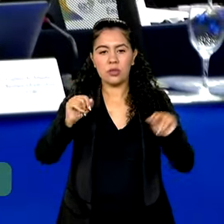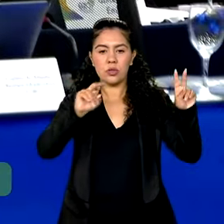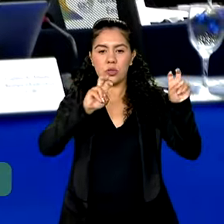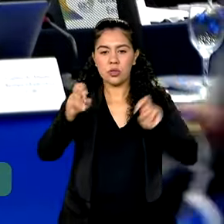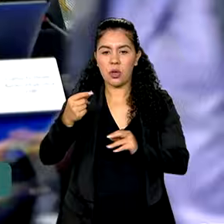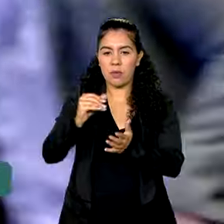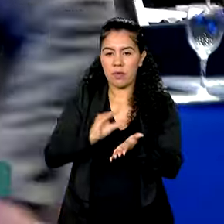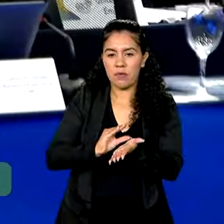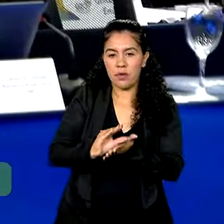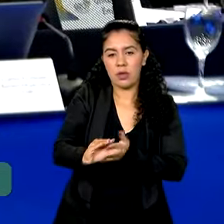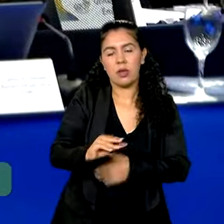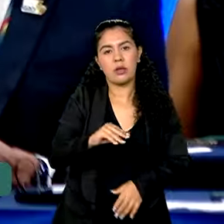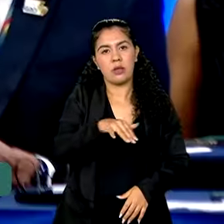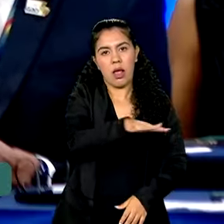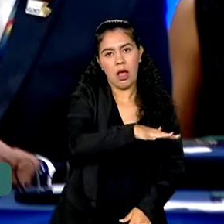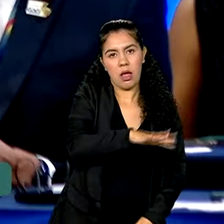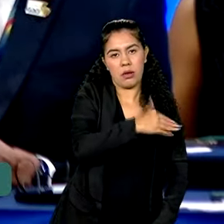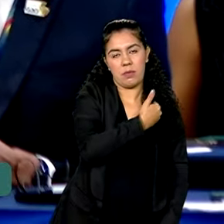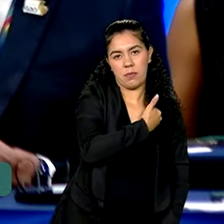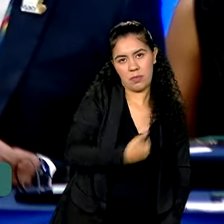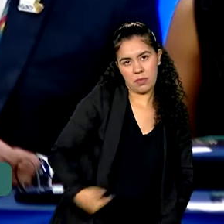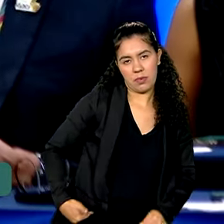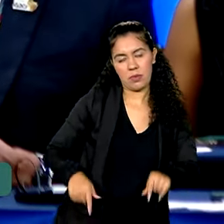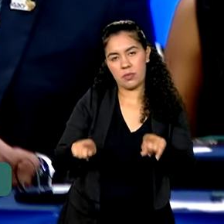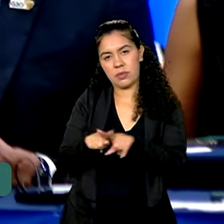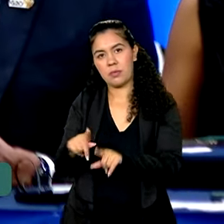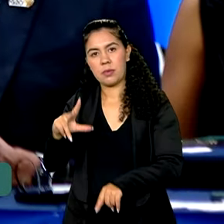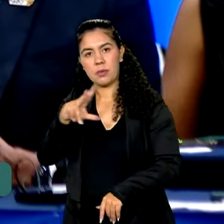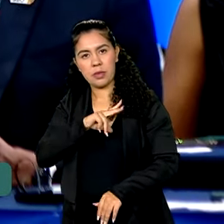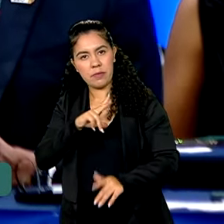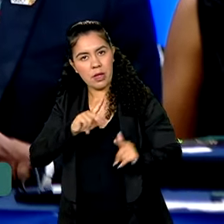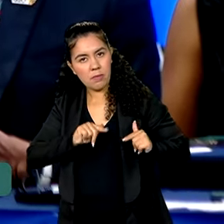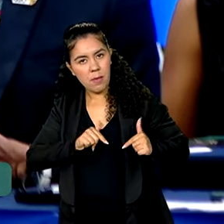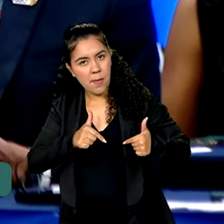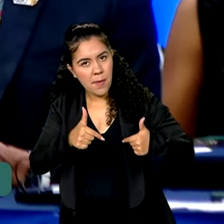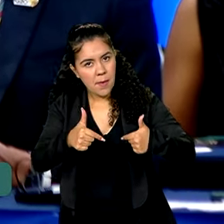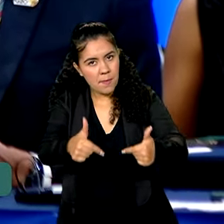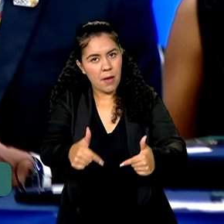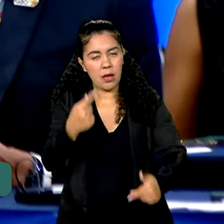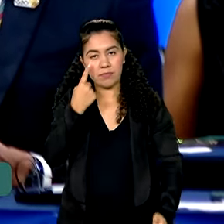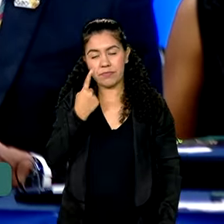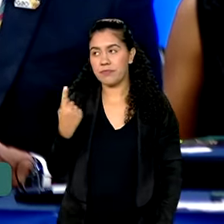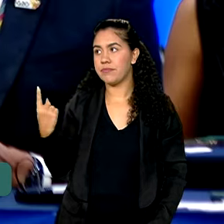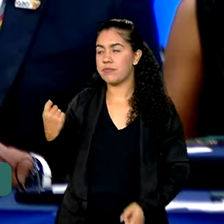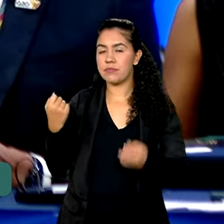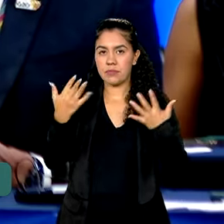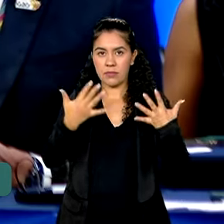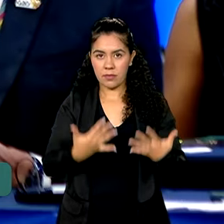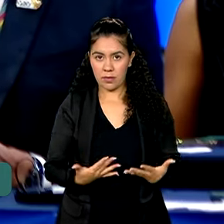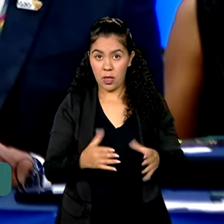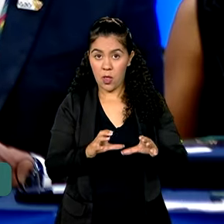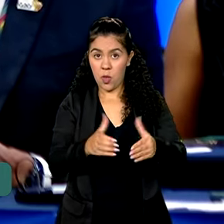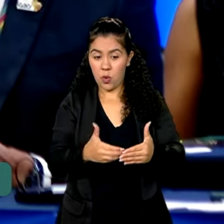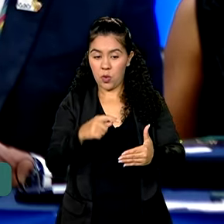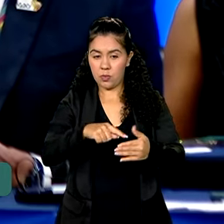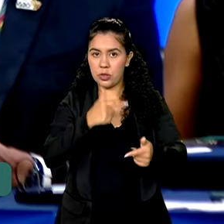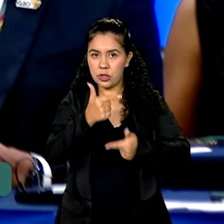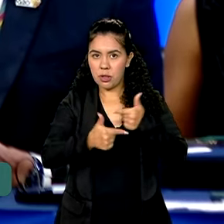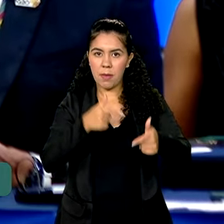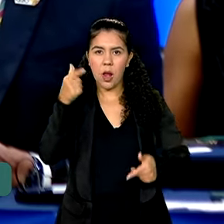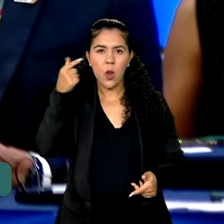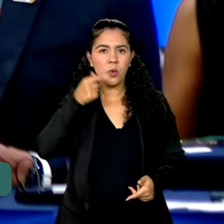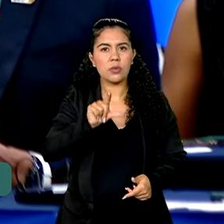investimentos públicos e privados no enfrentamento desses desafios. Para que este grupo de trabalho faça a